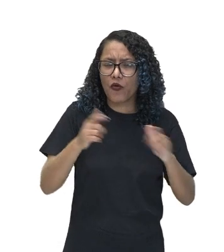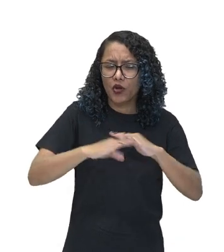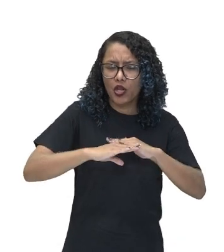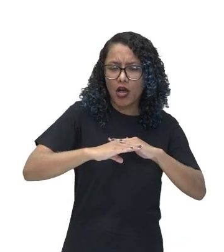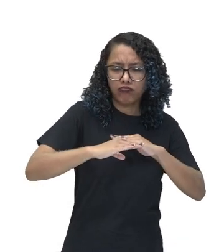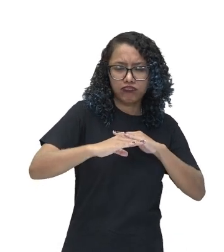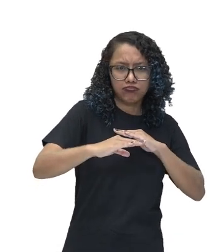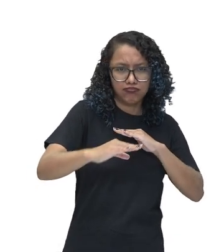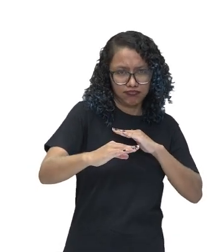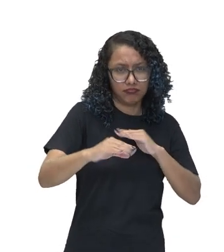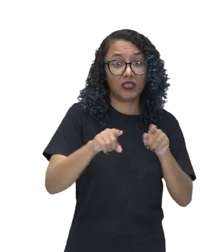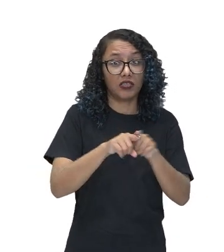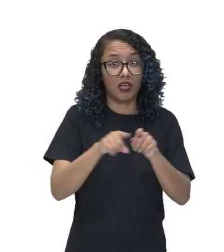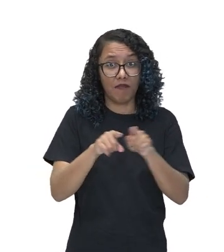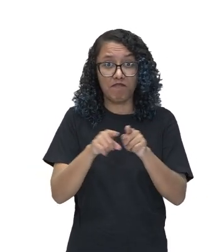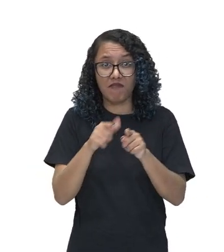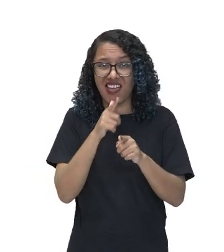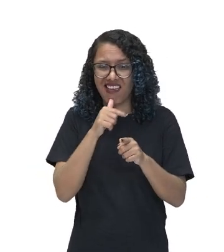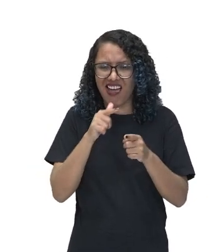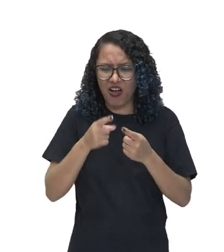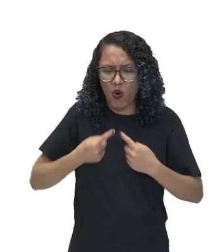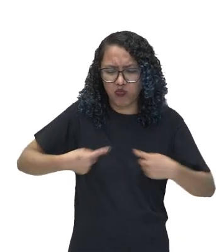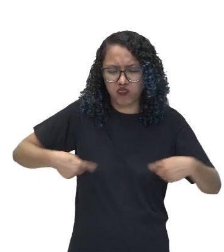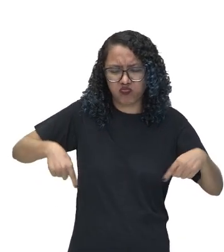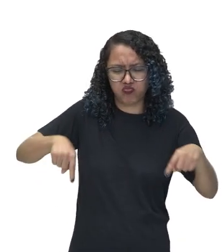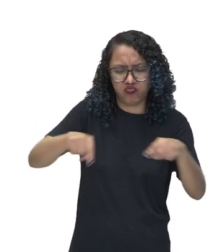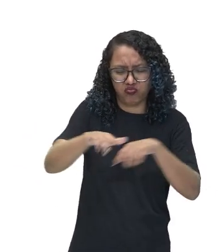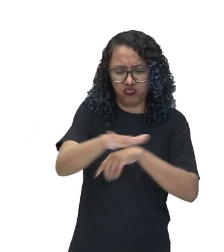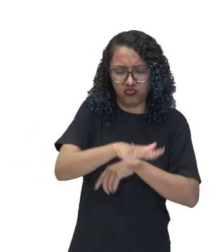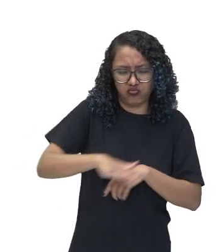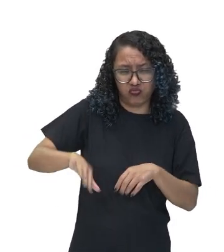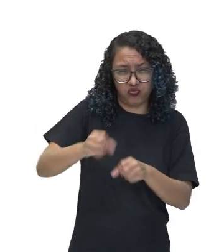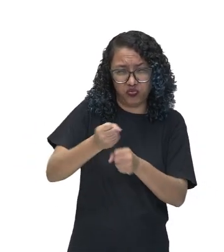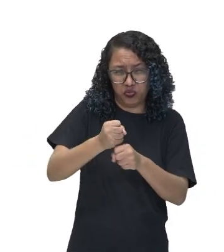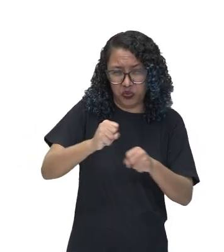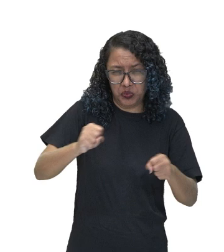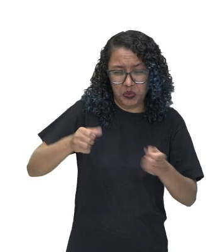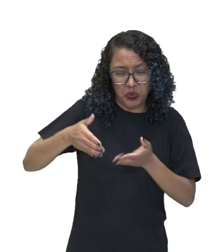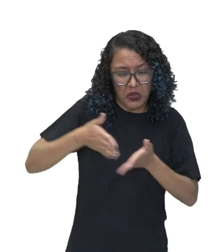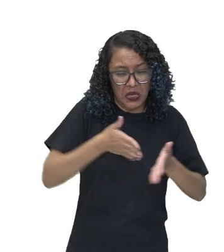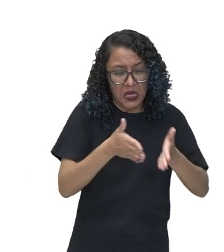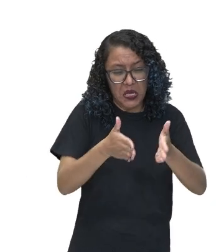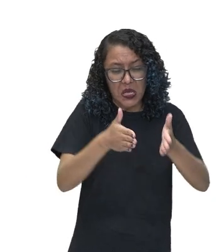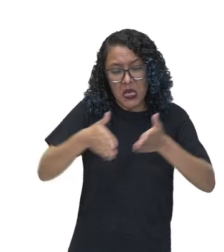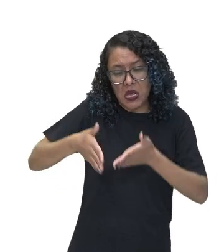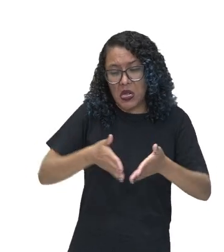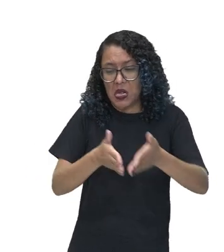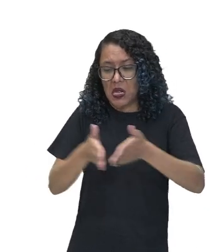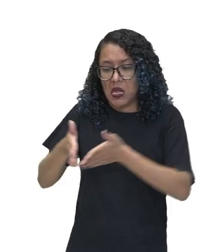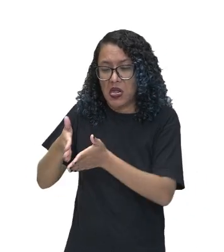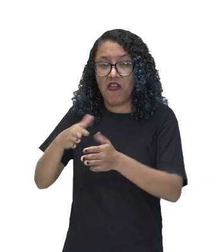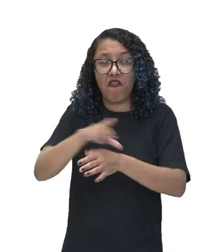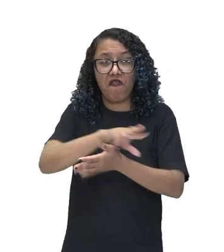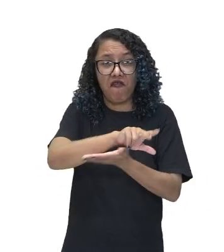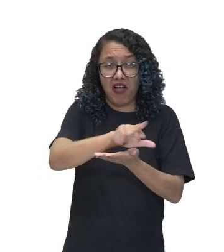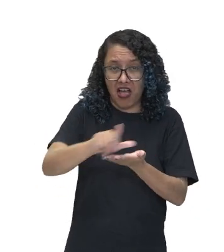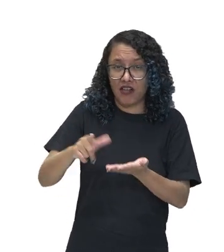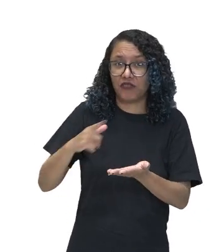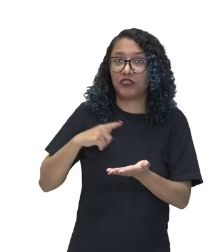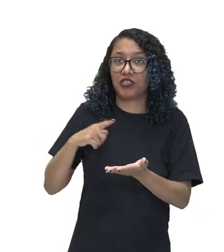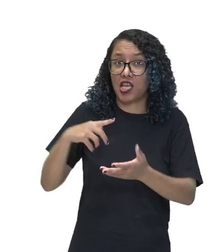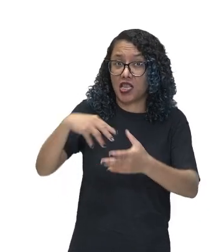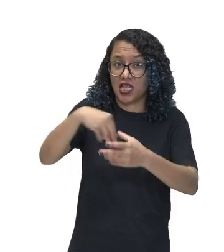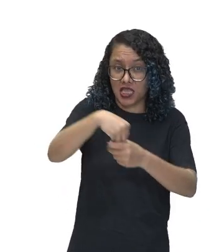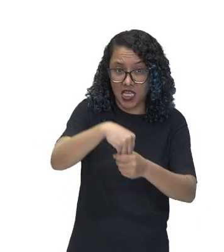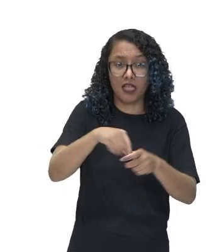rede hidrográfica, onde nós temos bastantes rios aí banhando, a América Latina, e